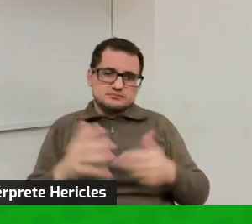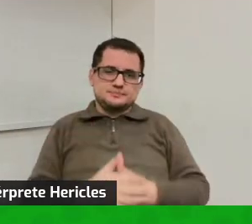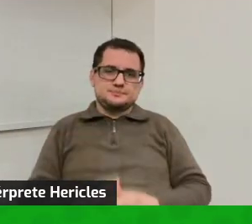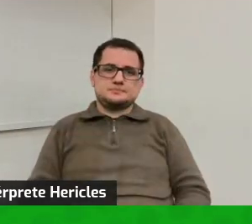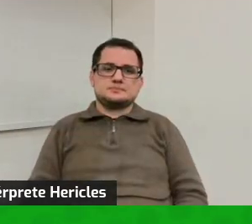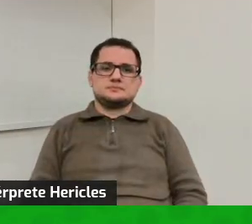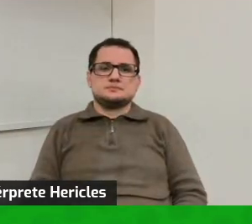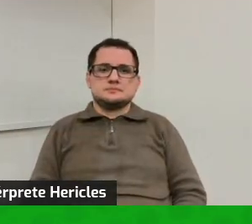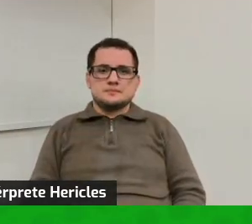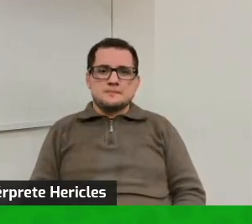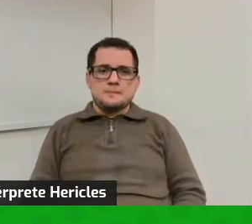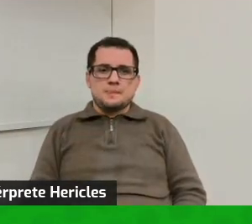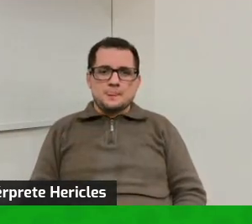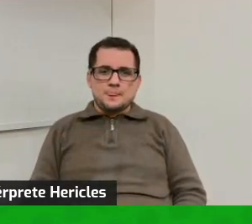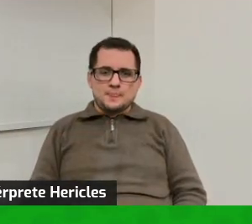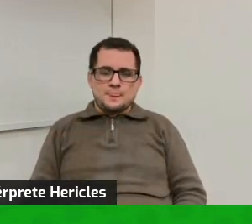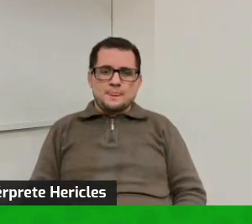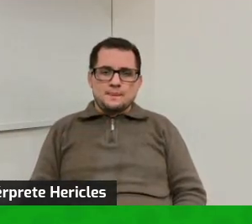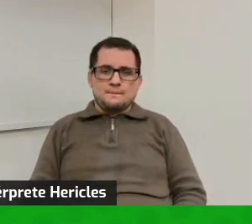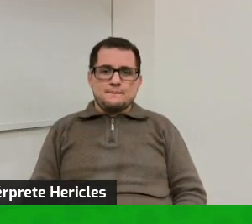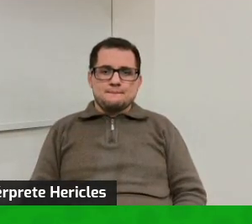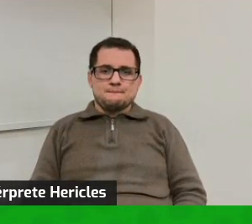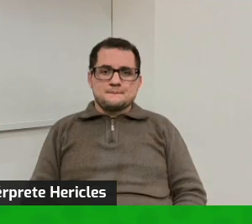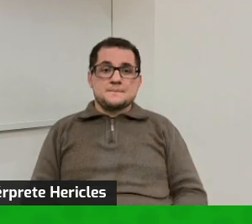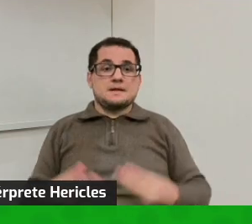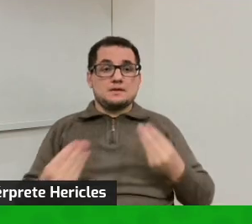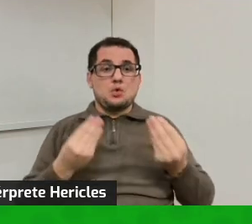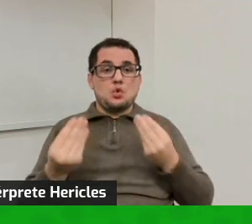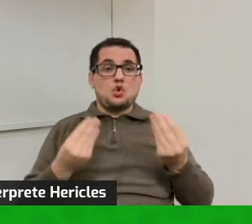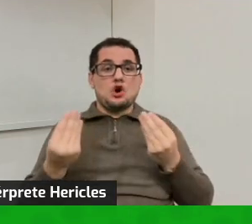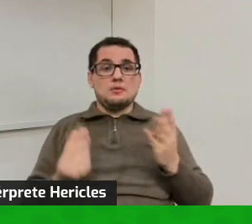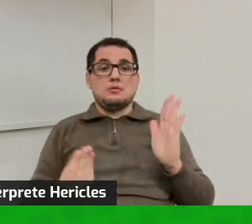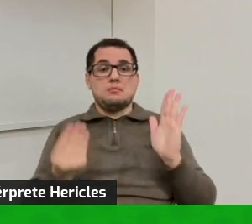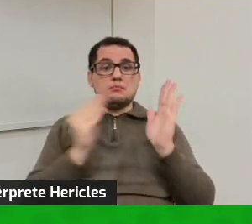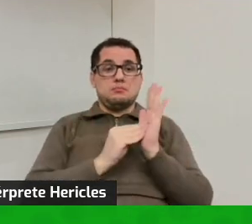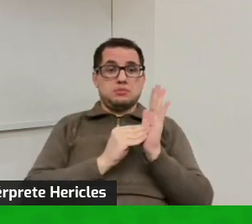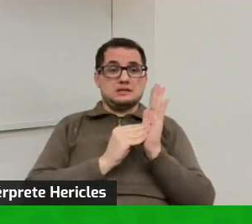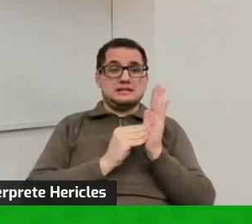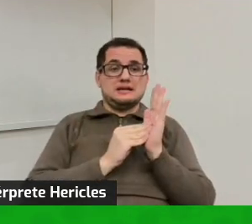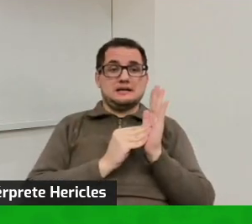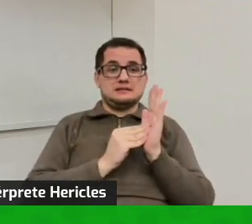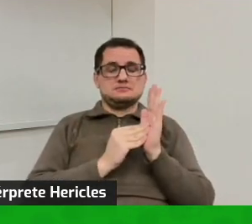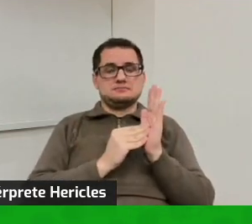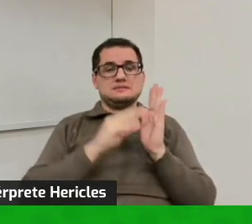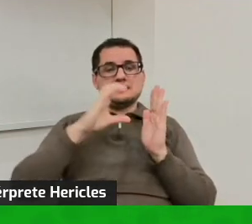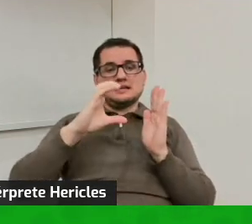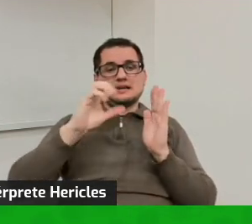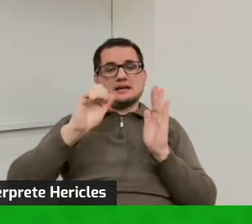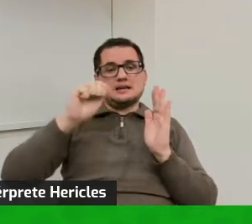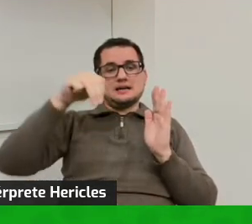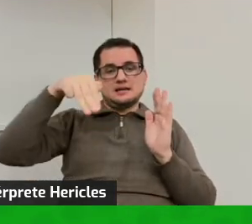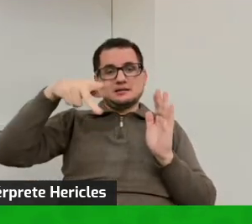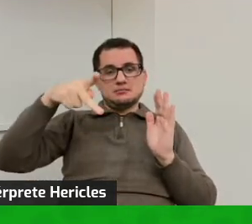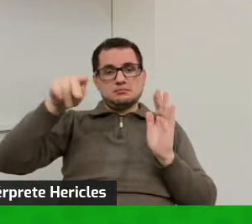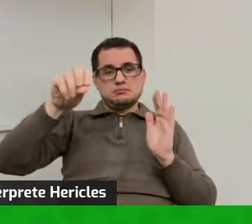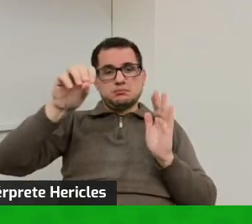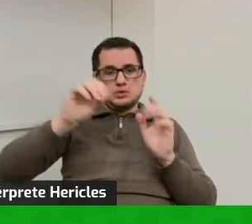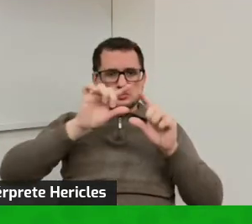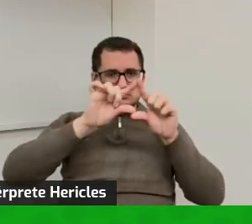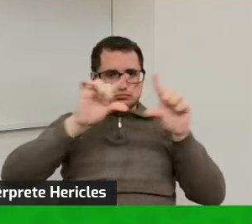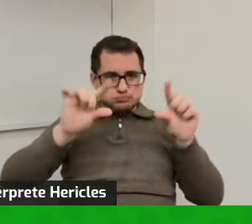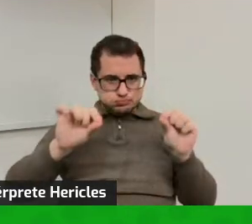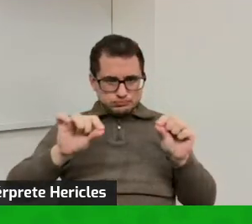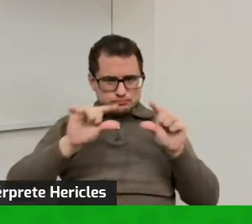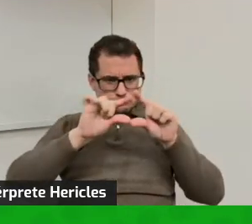E aqui, então, como inserir os campos da mala direta. Então, como funciona? Ele tem um campo